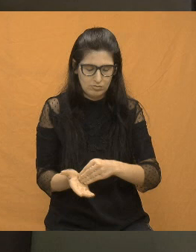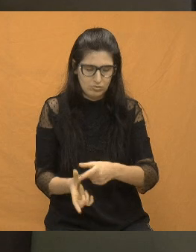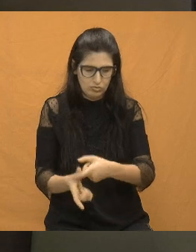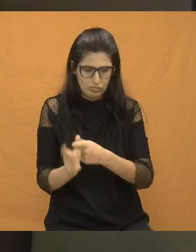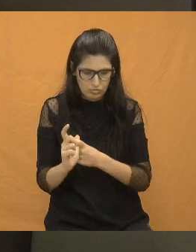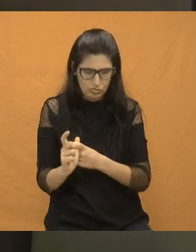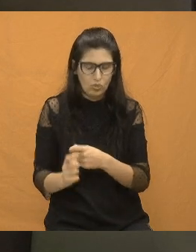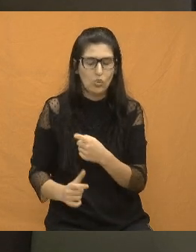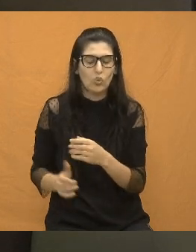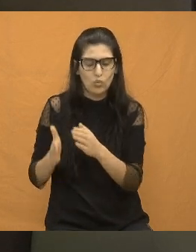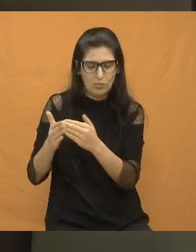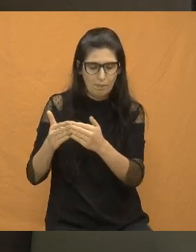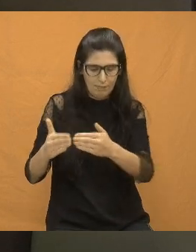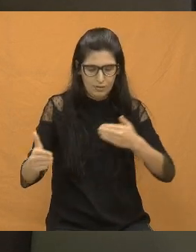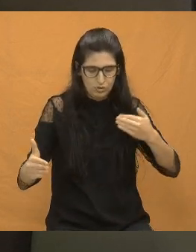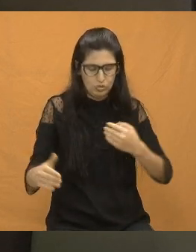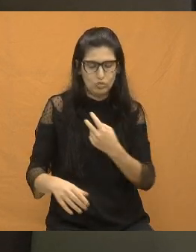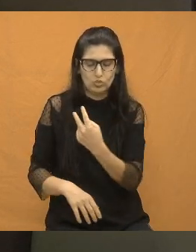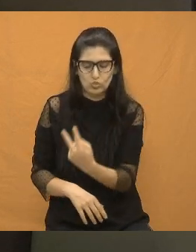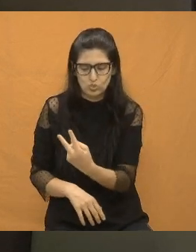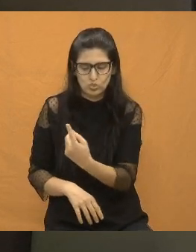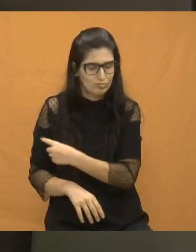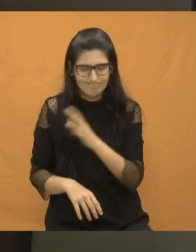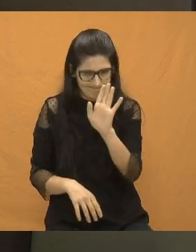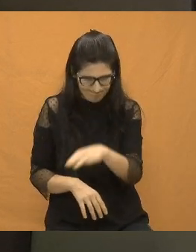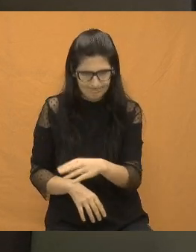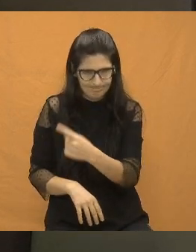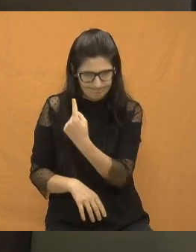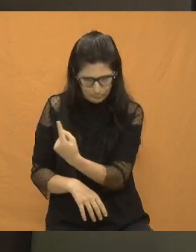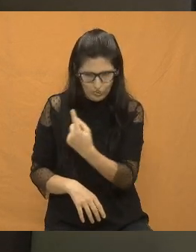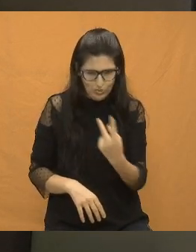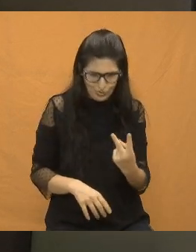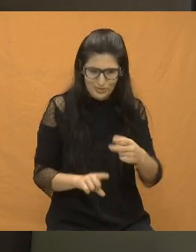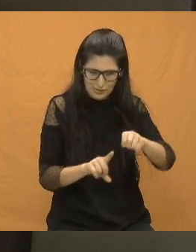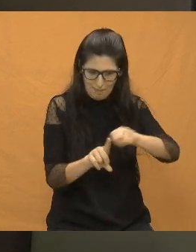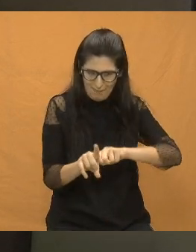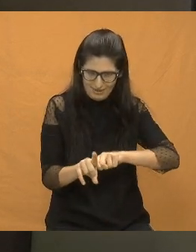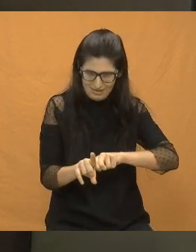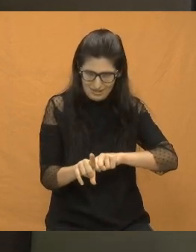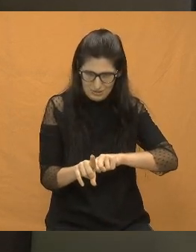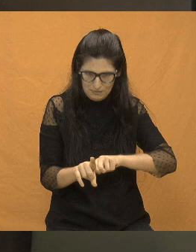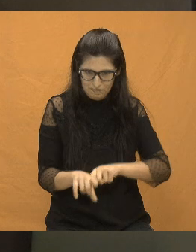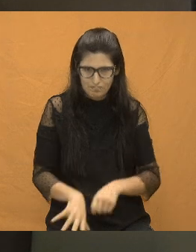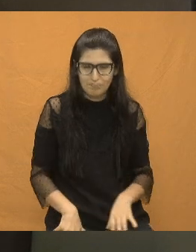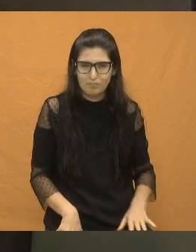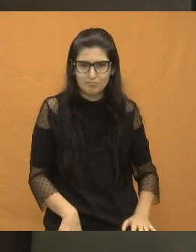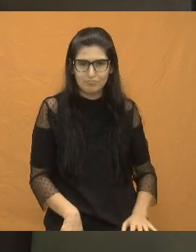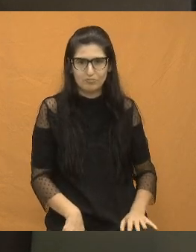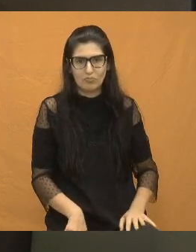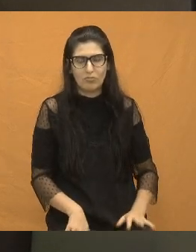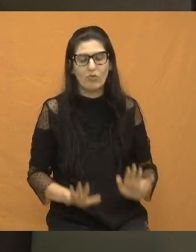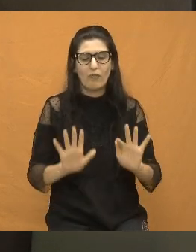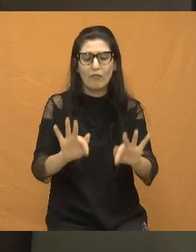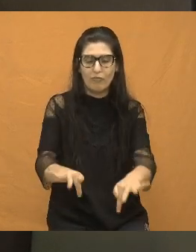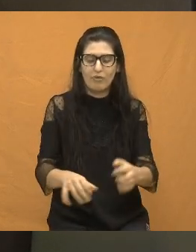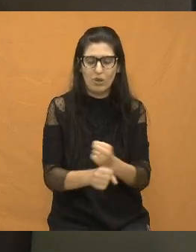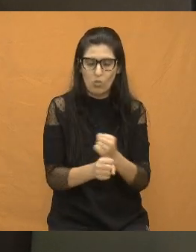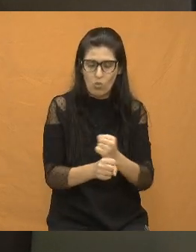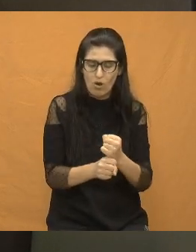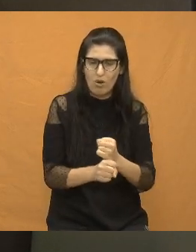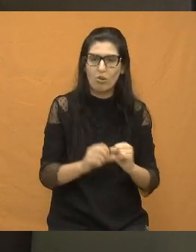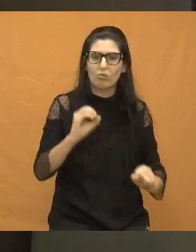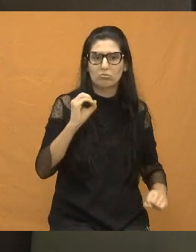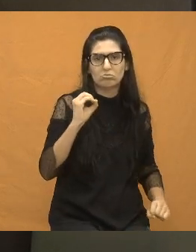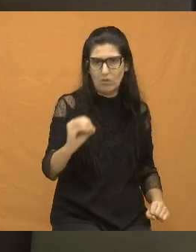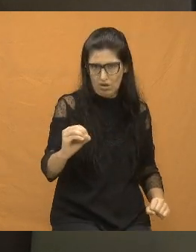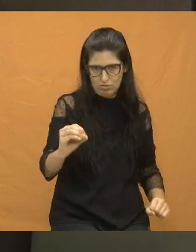prazo, 12 meses. O que alguém falou e faz sentido. Entrou no final do ano, tem que zerar. Essa é a filosofia do